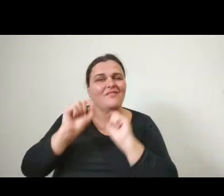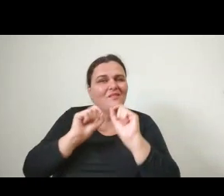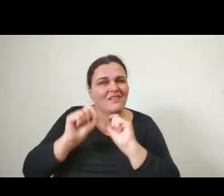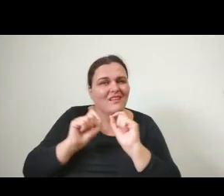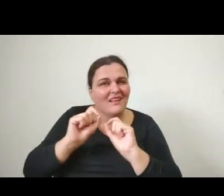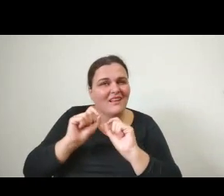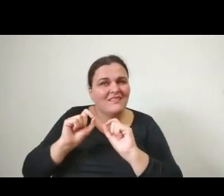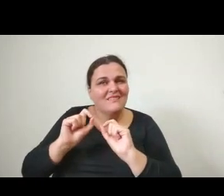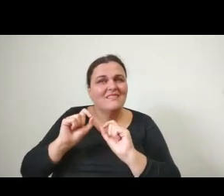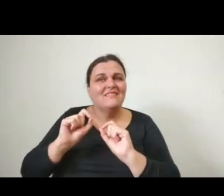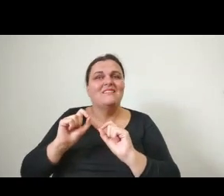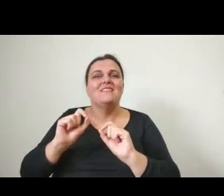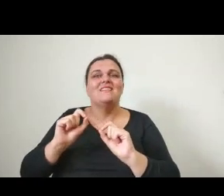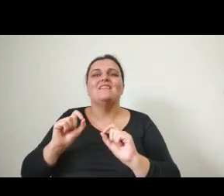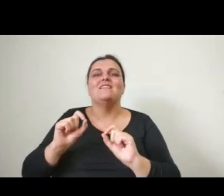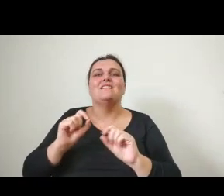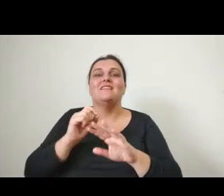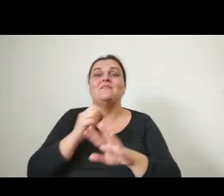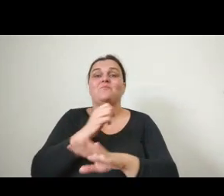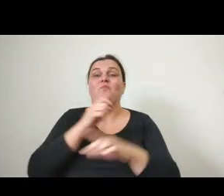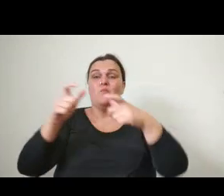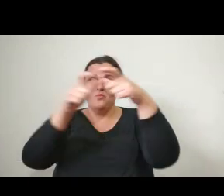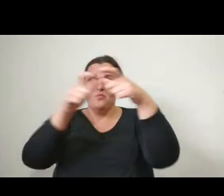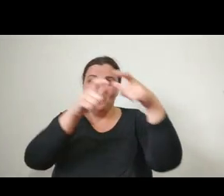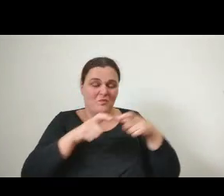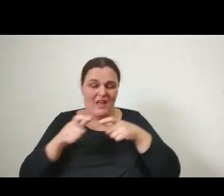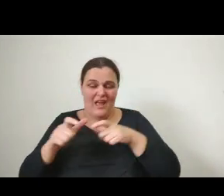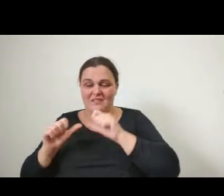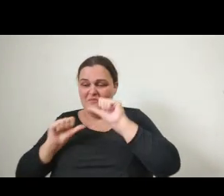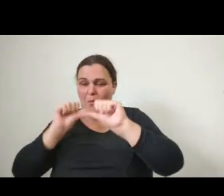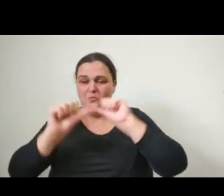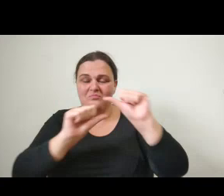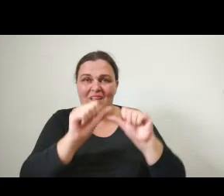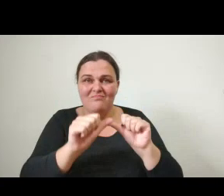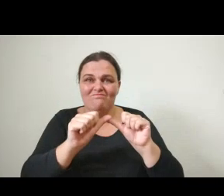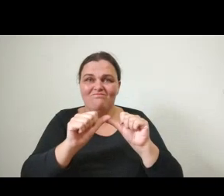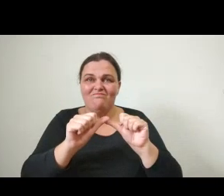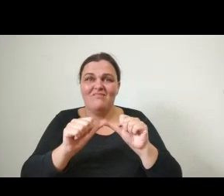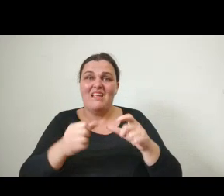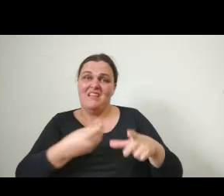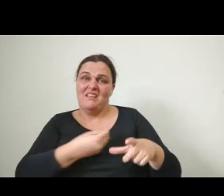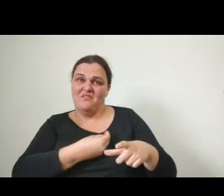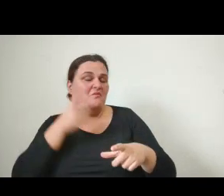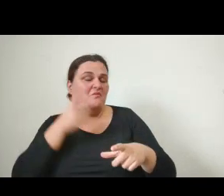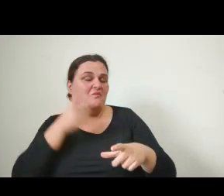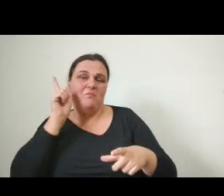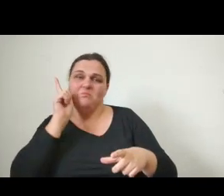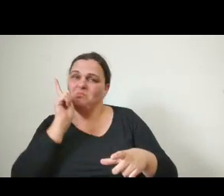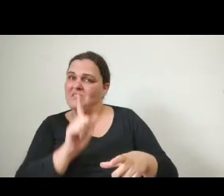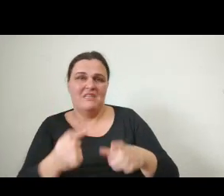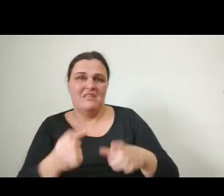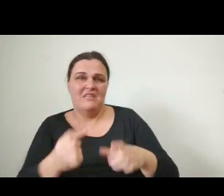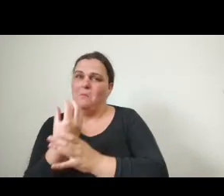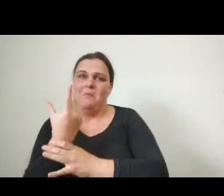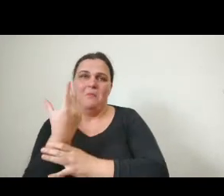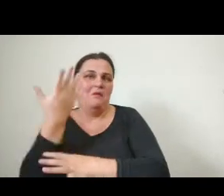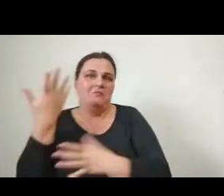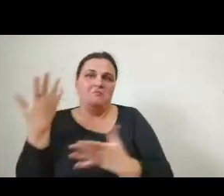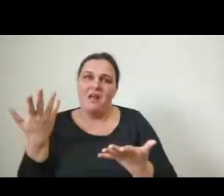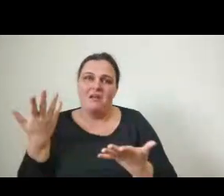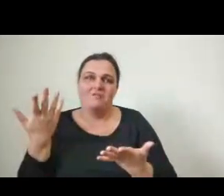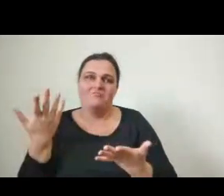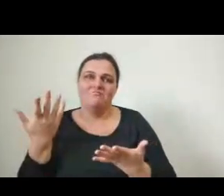sua distribuição geográfica reduzida. Com essa mudança na composição de espécies,